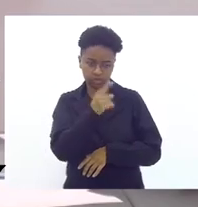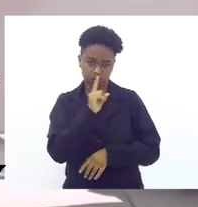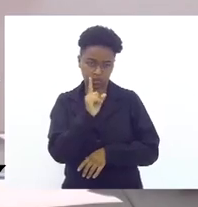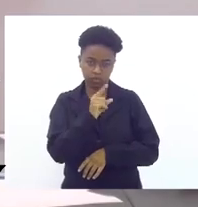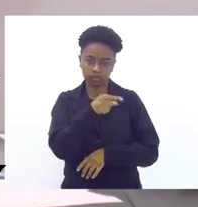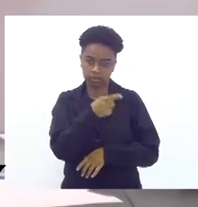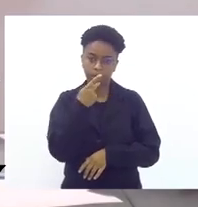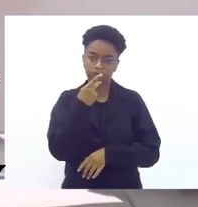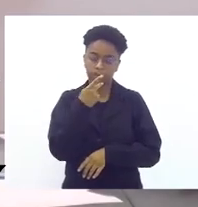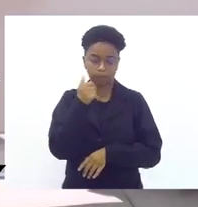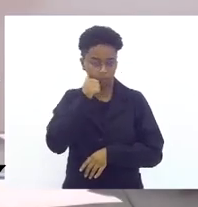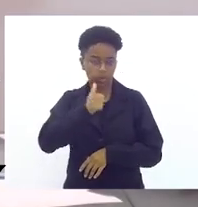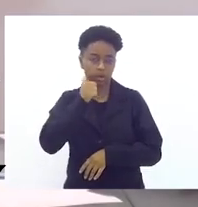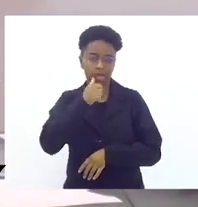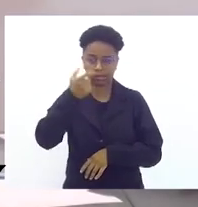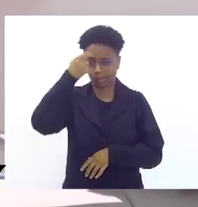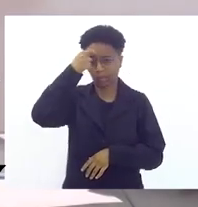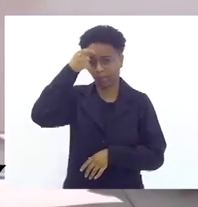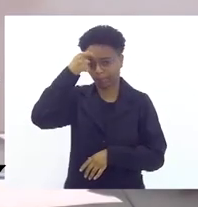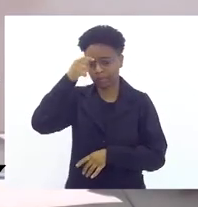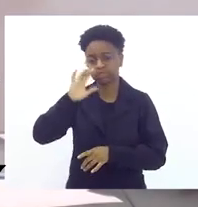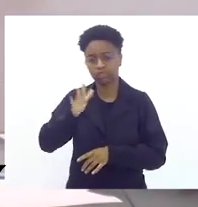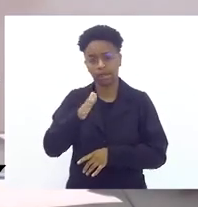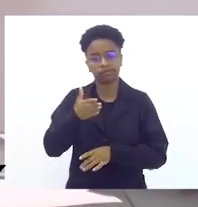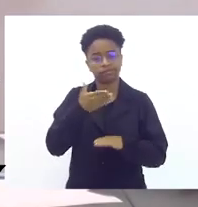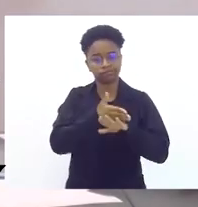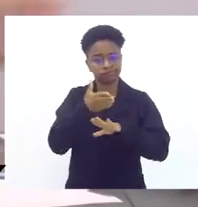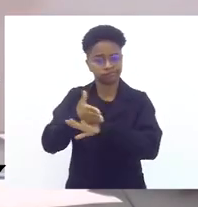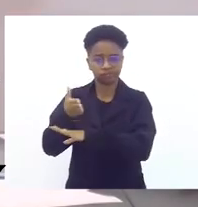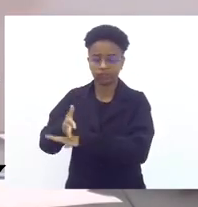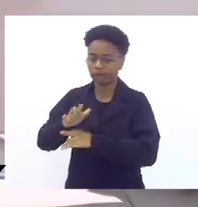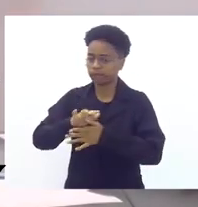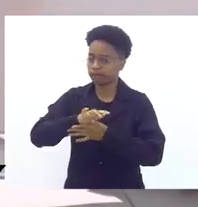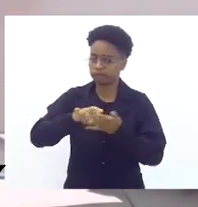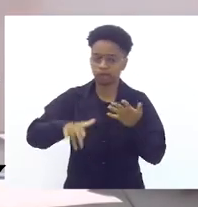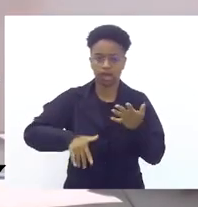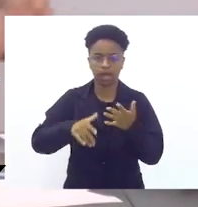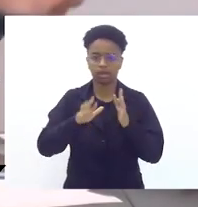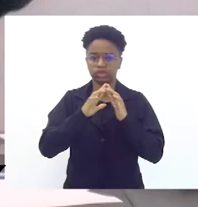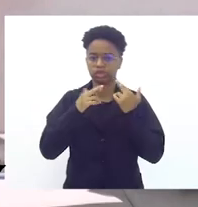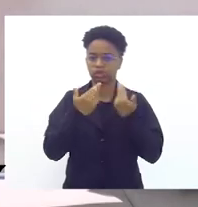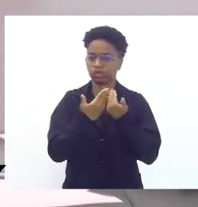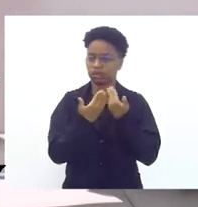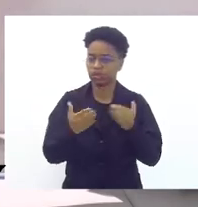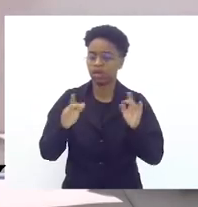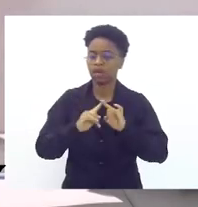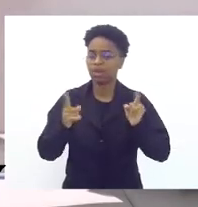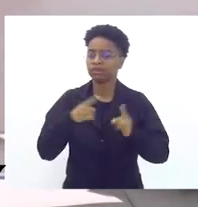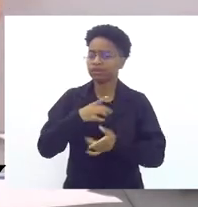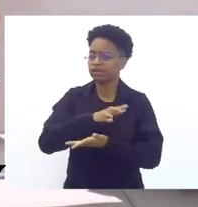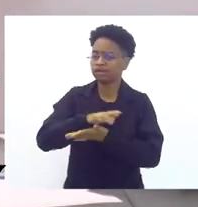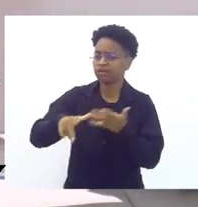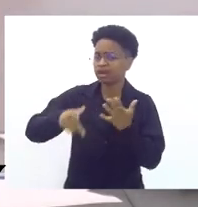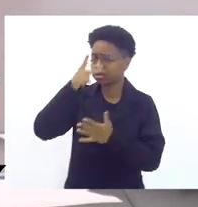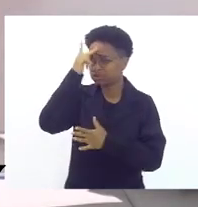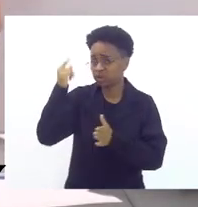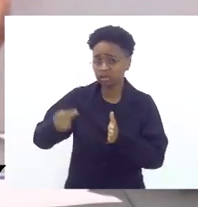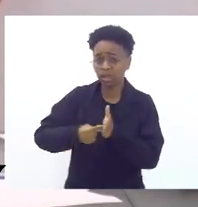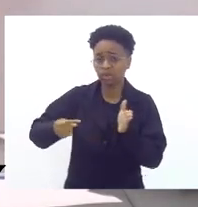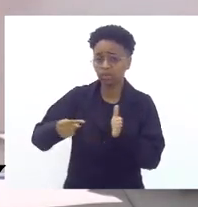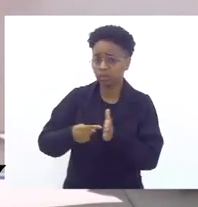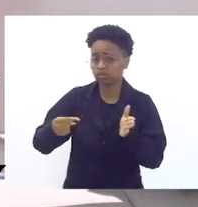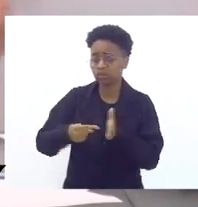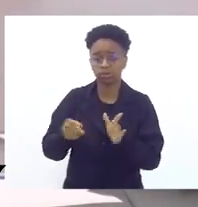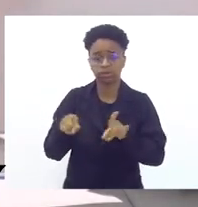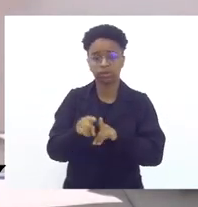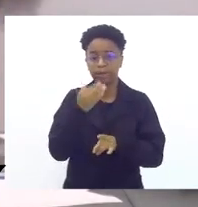mulher consciente já participou de várias audiências mas muitos promotores tem denunciado e pediu da